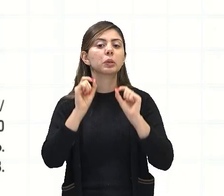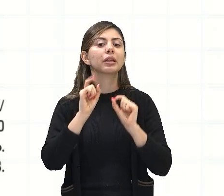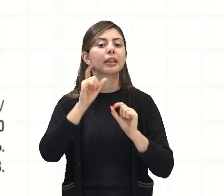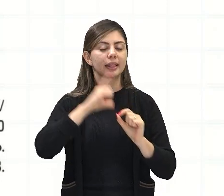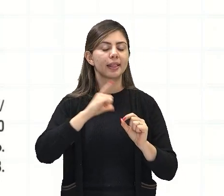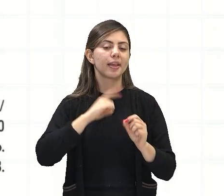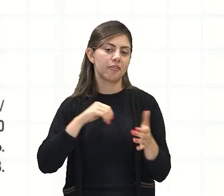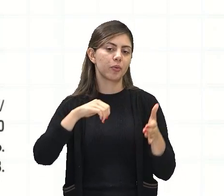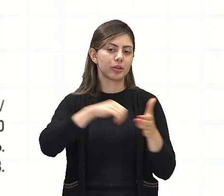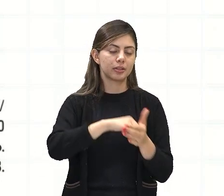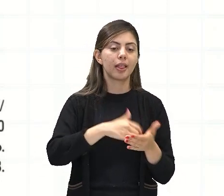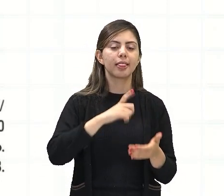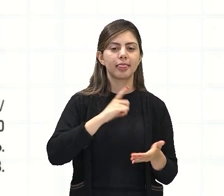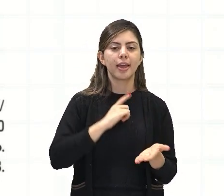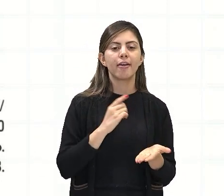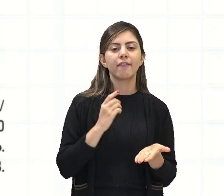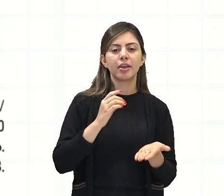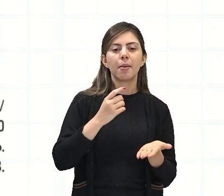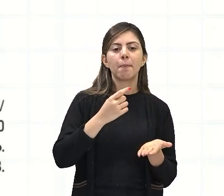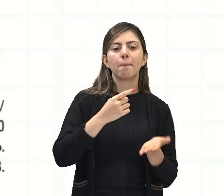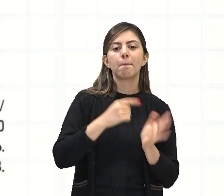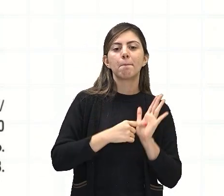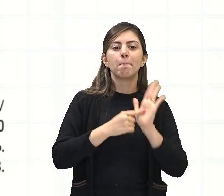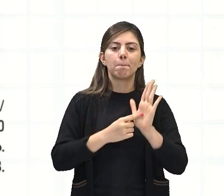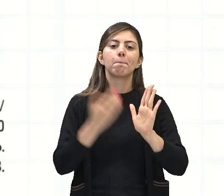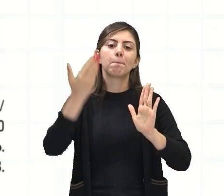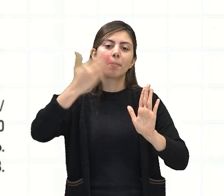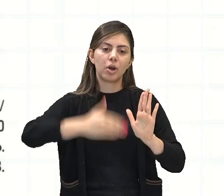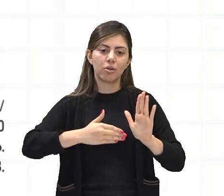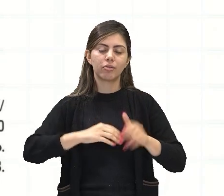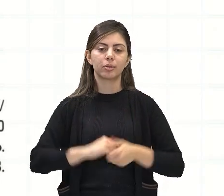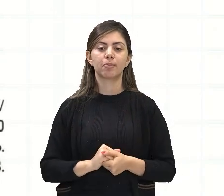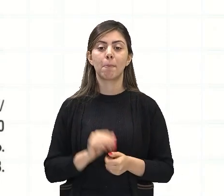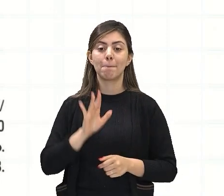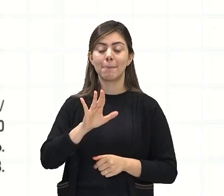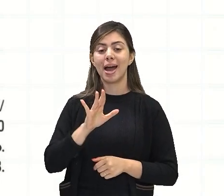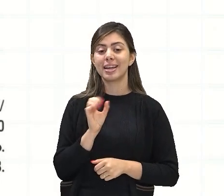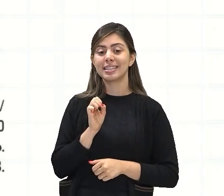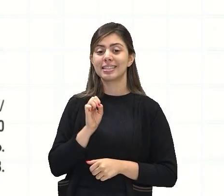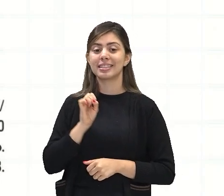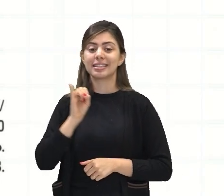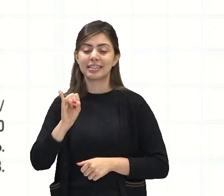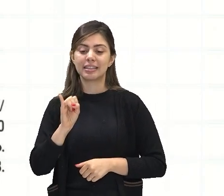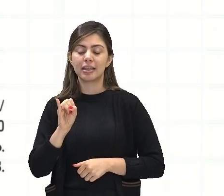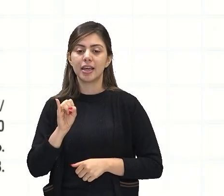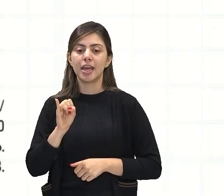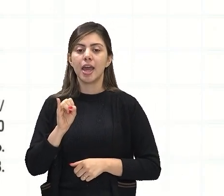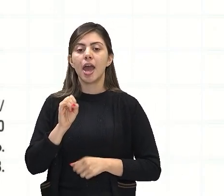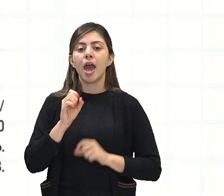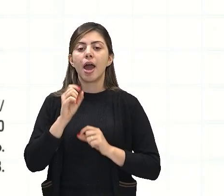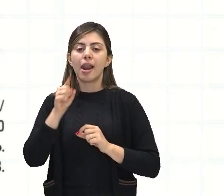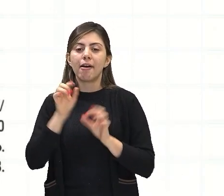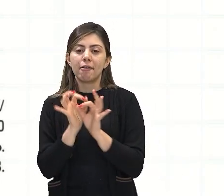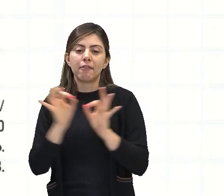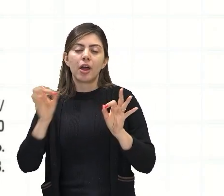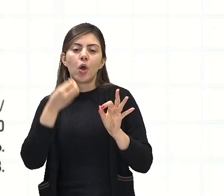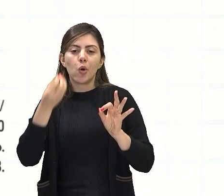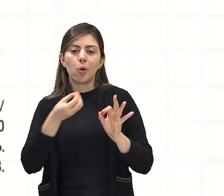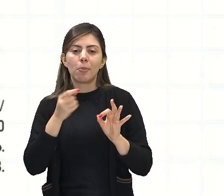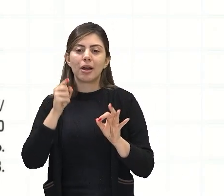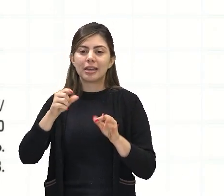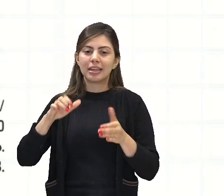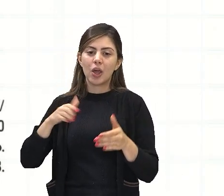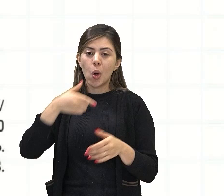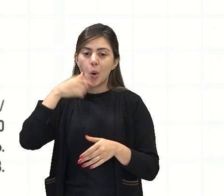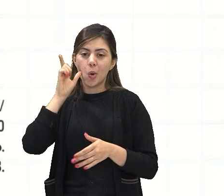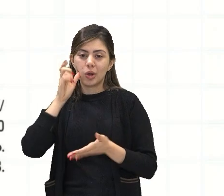Então, é comprovável. Mas se o jornalista diz o trágico acidente ocorrido na manhã de ontem poderia ter sido evitado, aqui eu